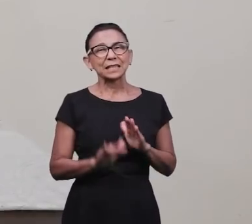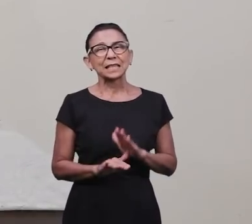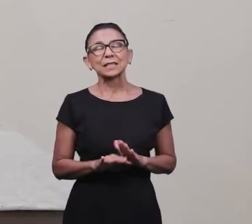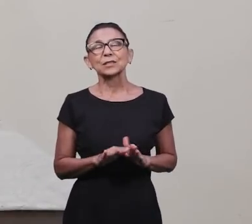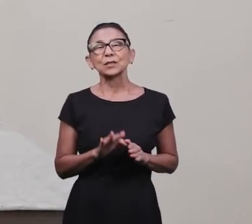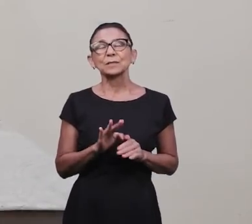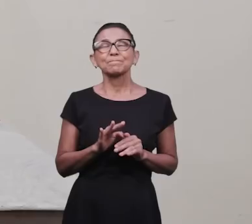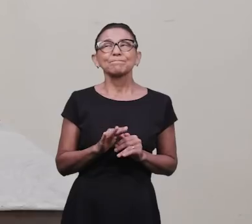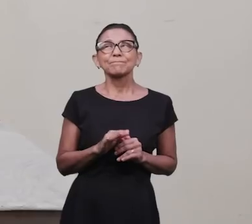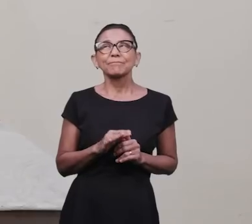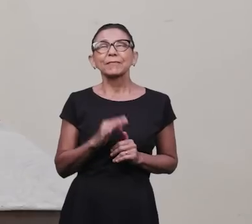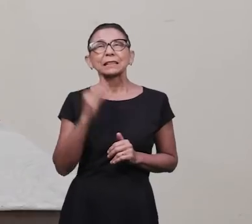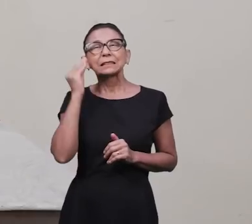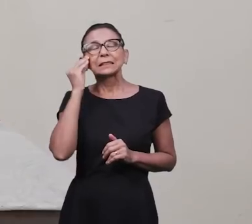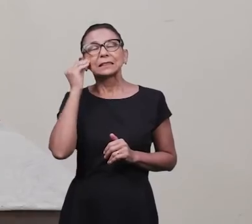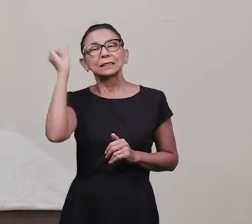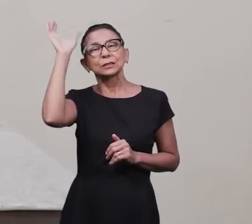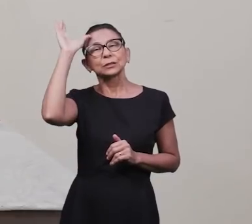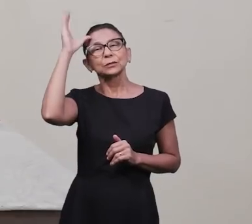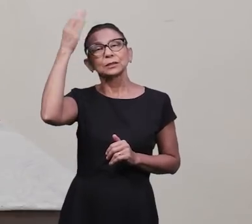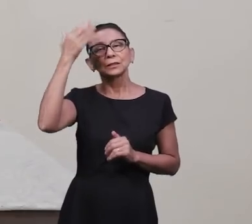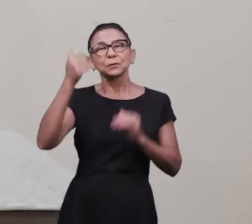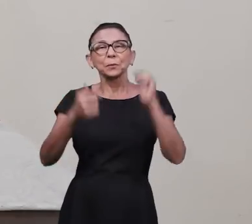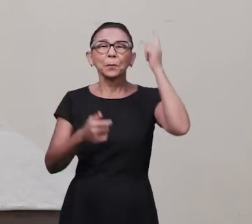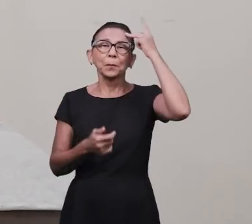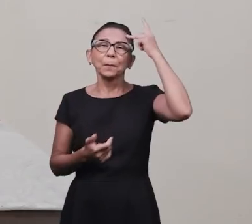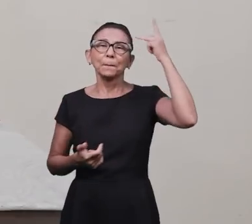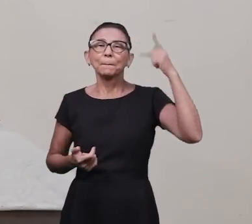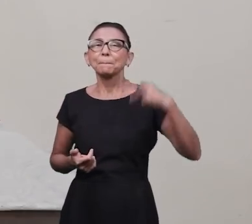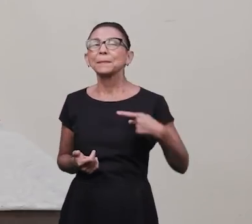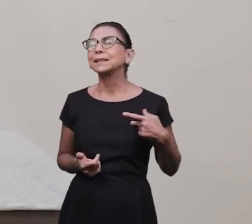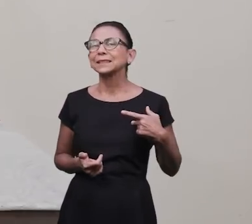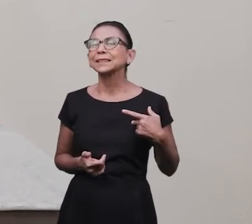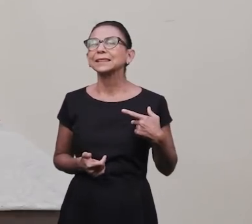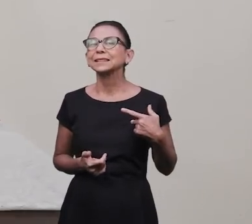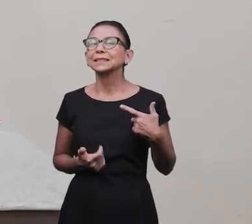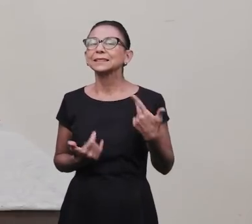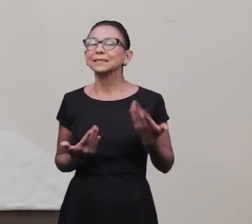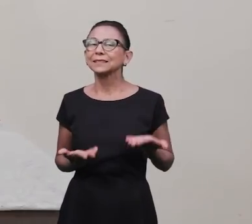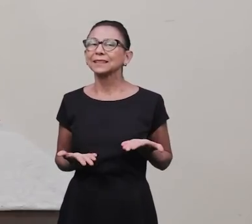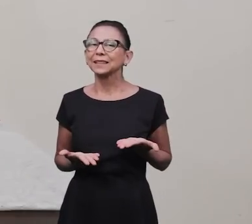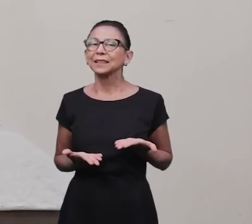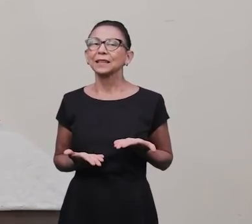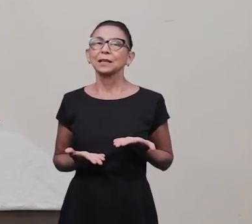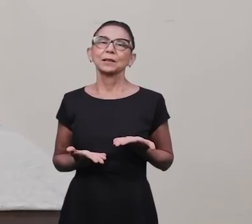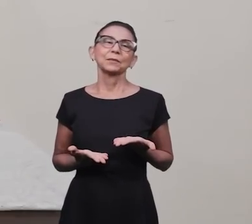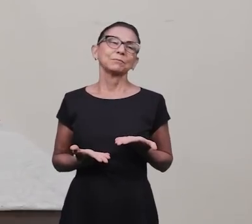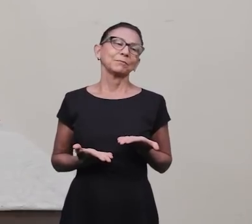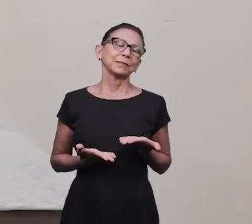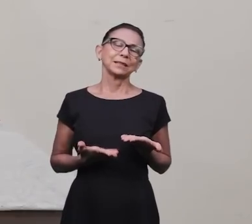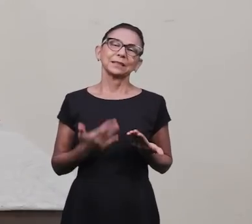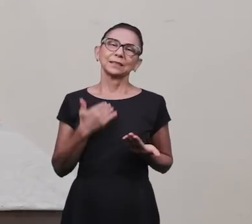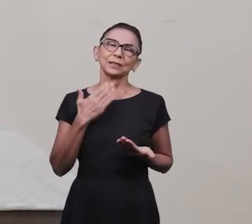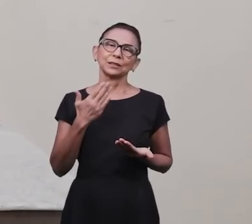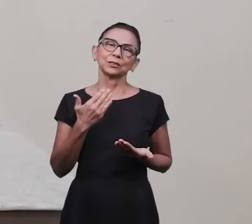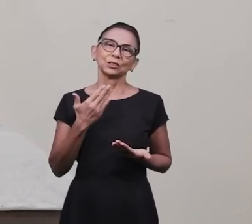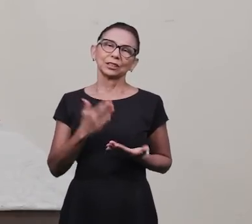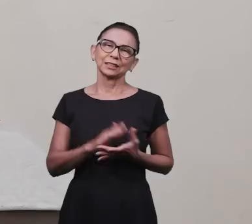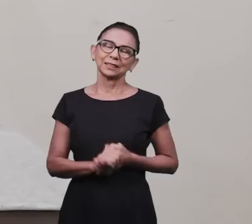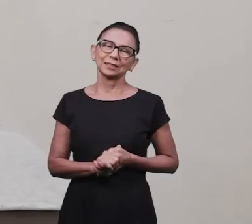mas nós logo aprendemos que só a fé é que vai ser ali o agente